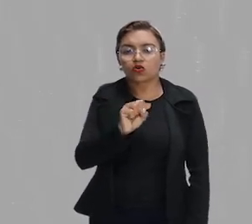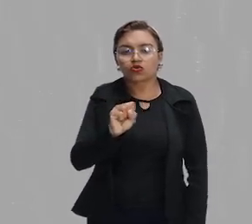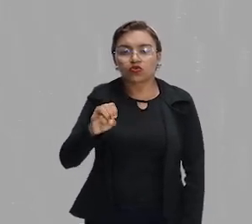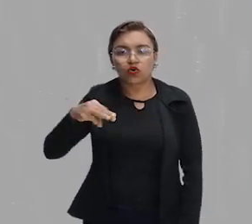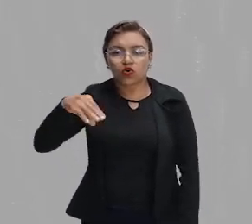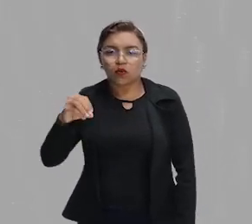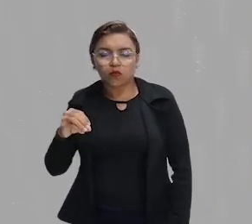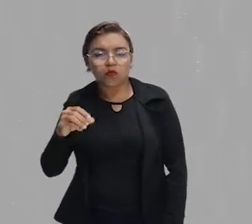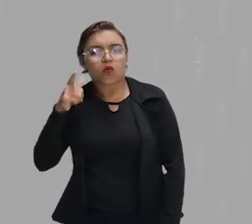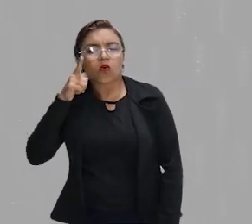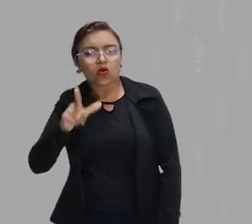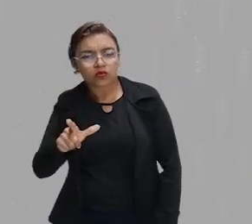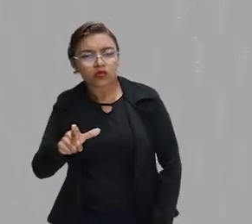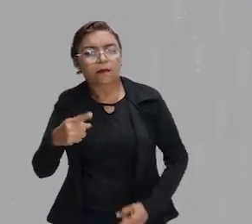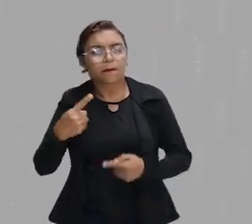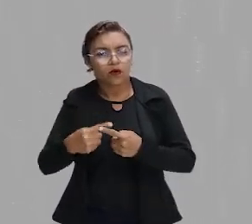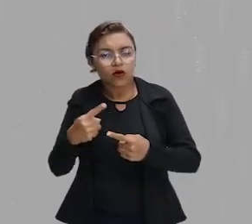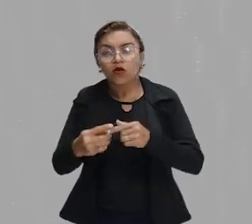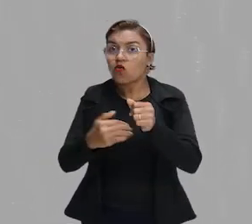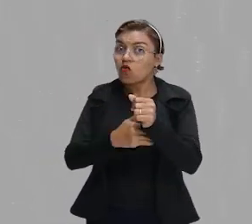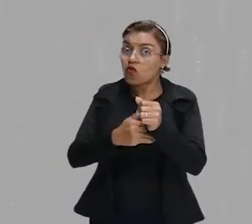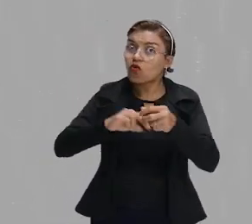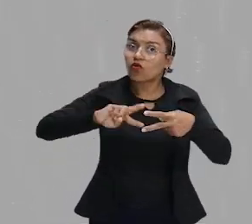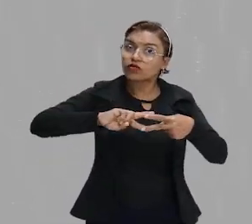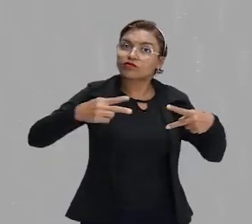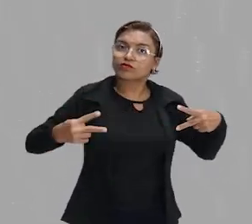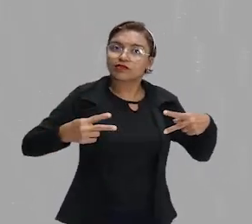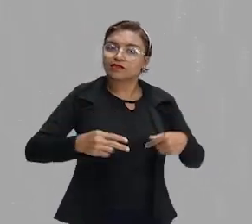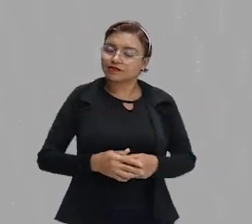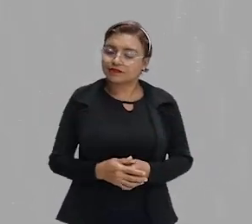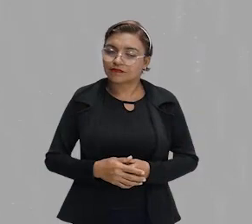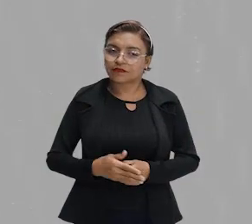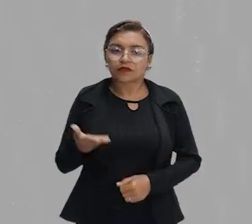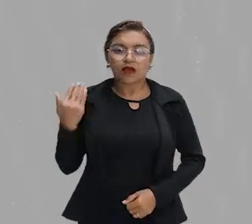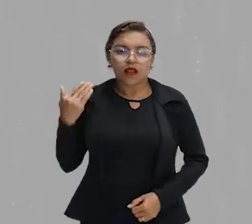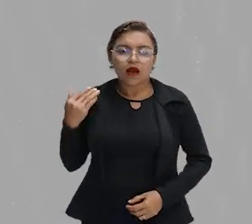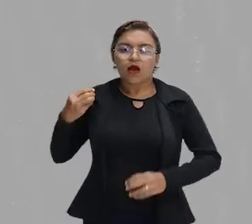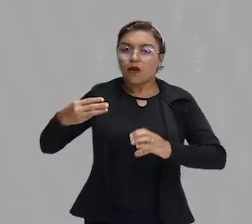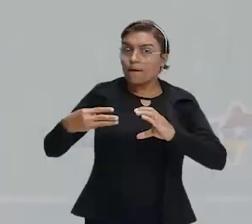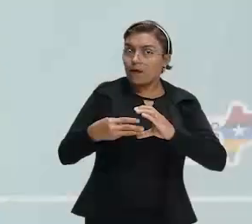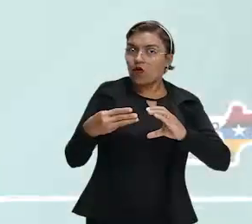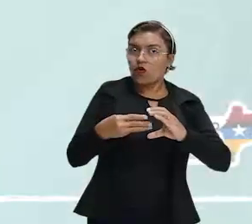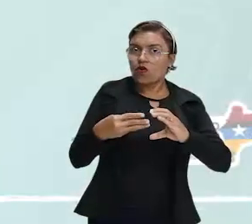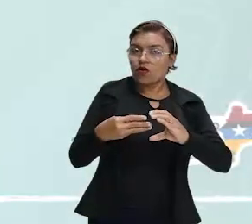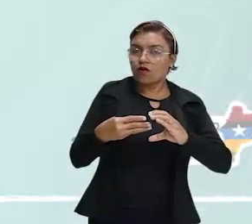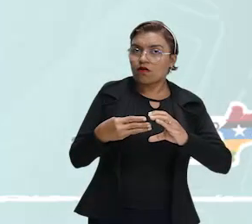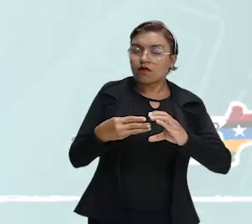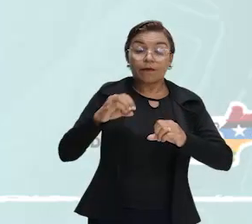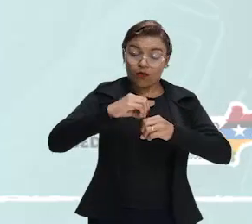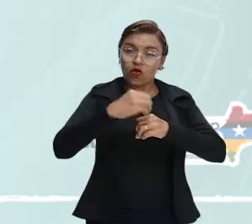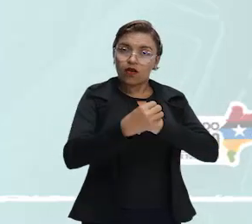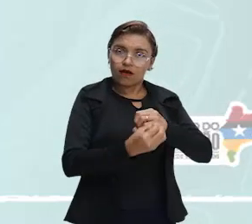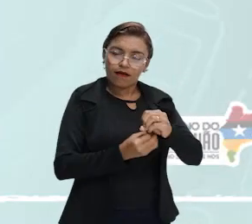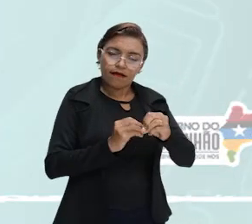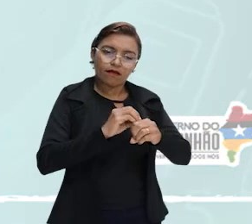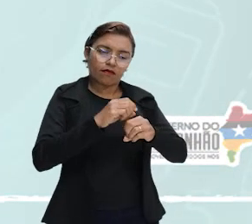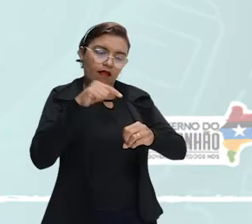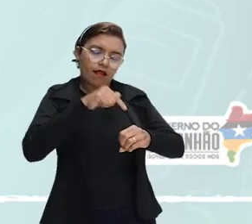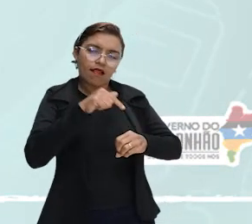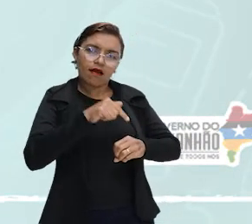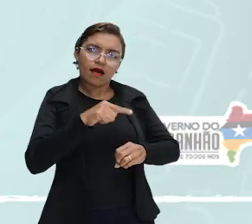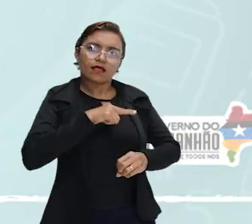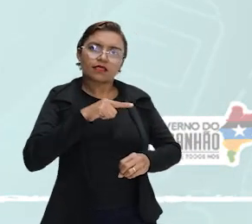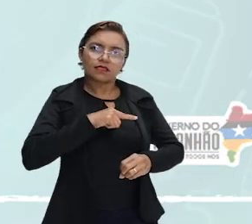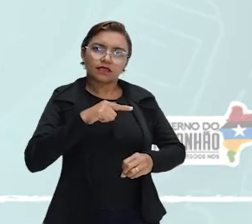informações? Graças ao código genético. Lá na molécula de RNA mensageiro, existem